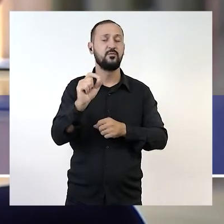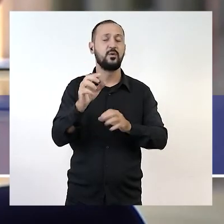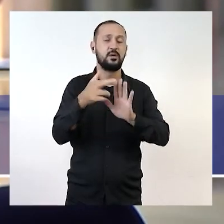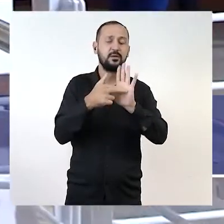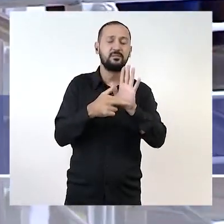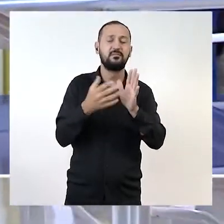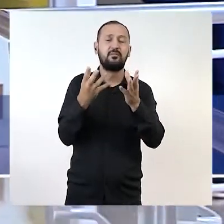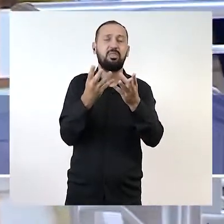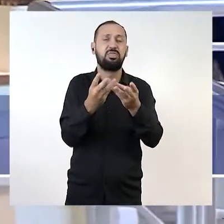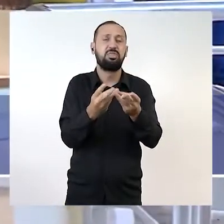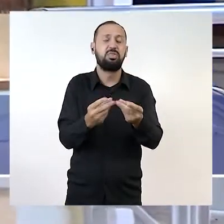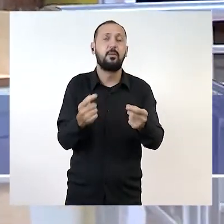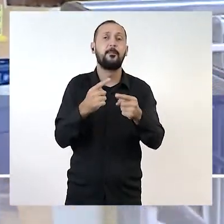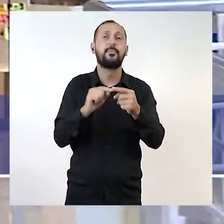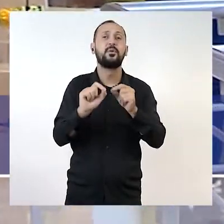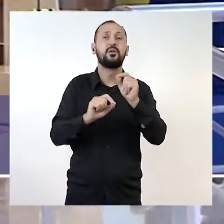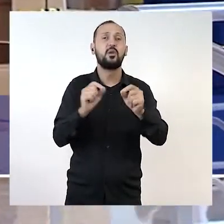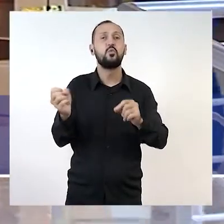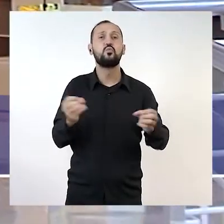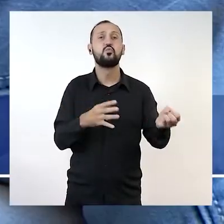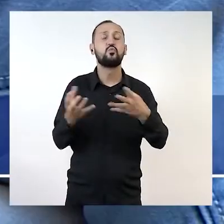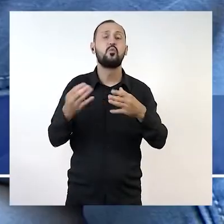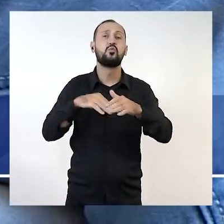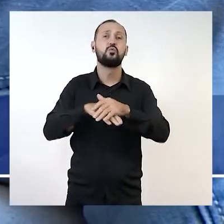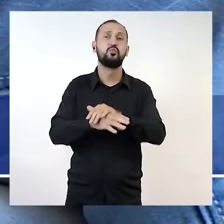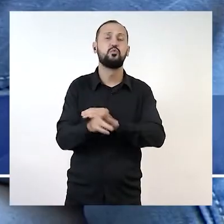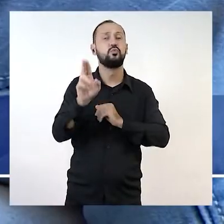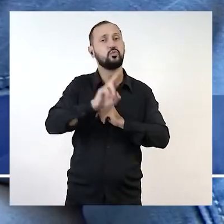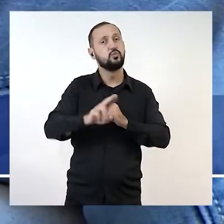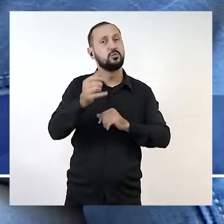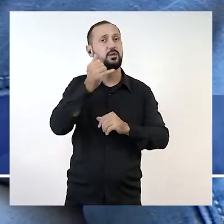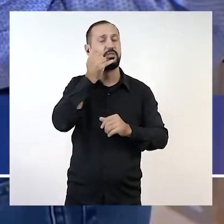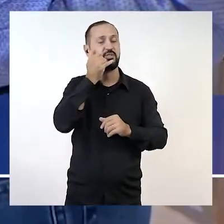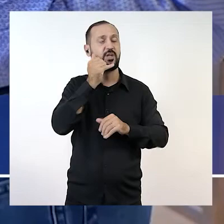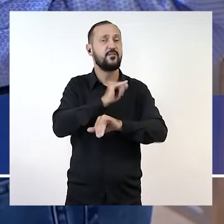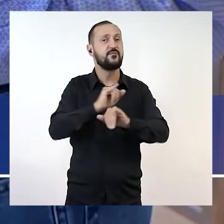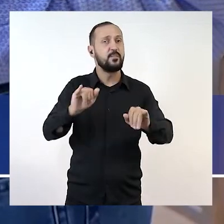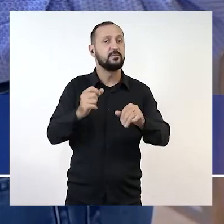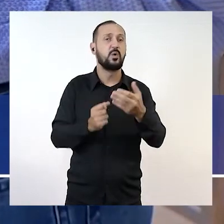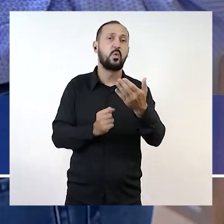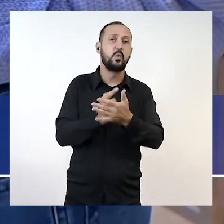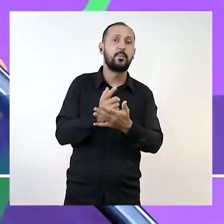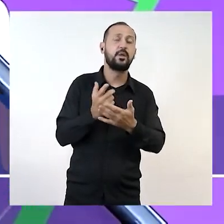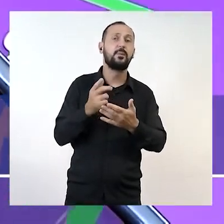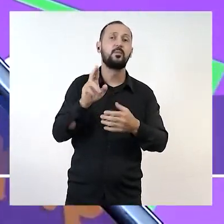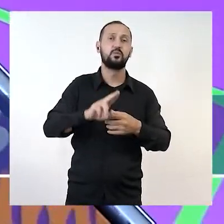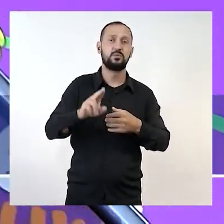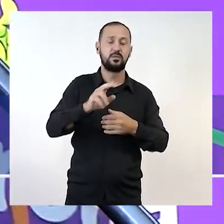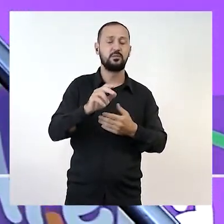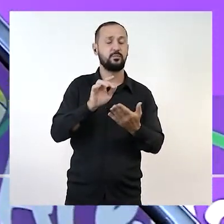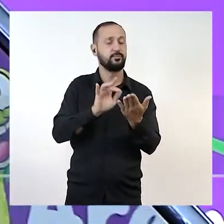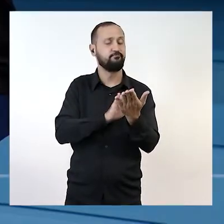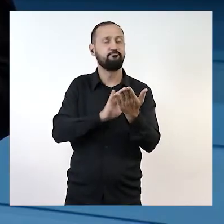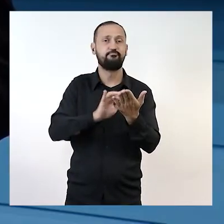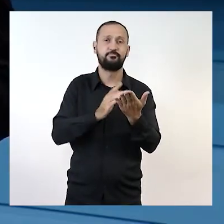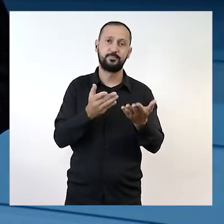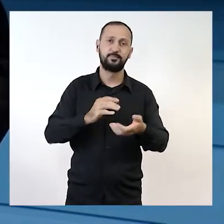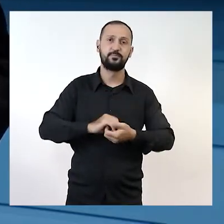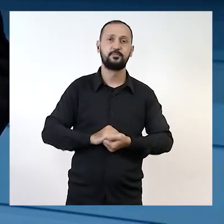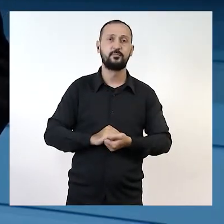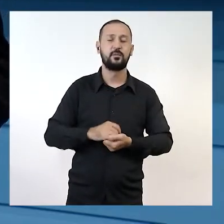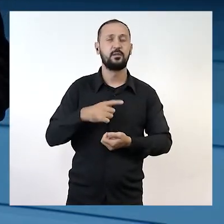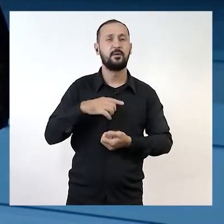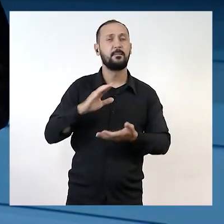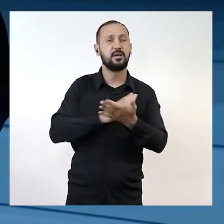caiu no desuso, ao se considerar os novos hábitos de consumo de informações a compras realizadas por aparelhos móveis. Ao